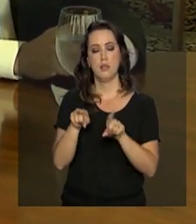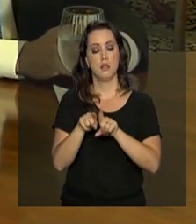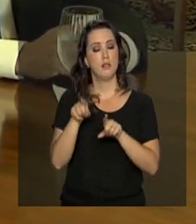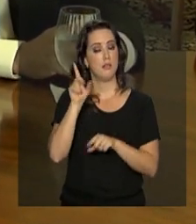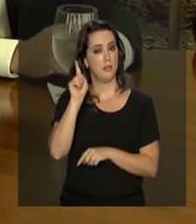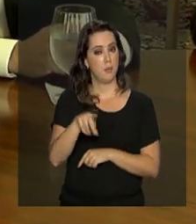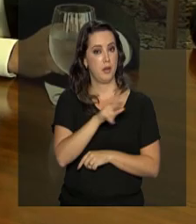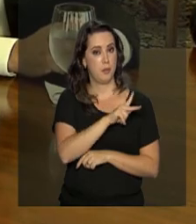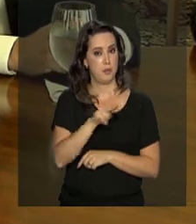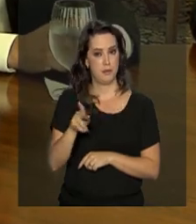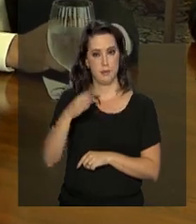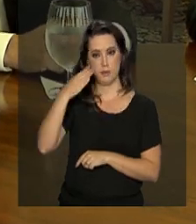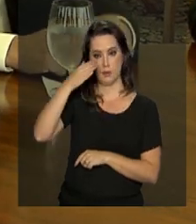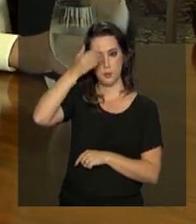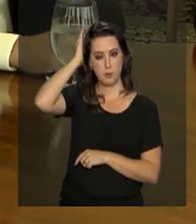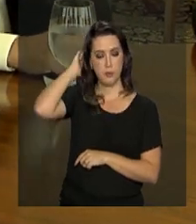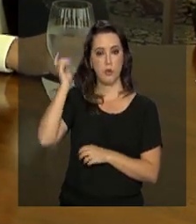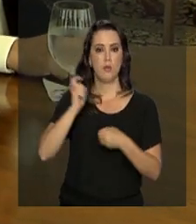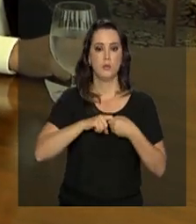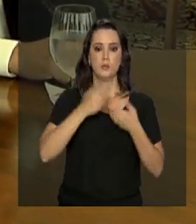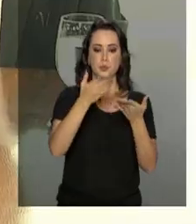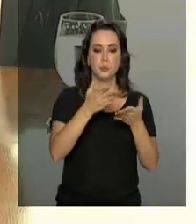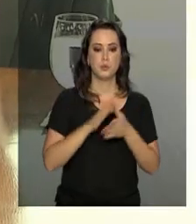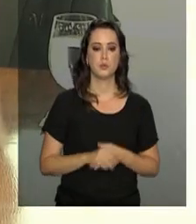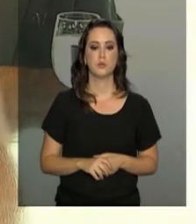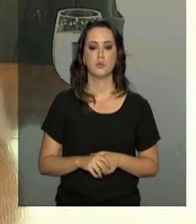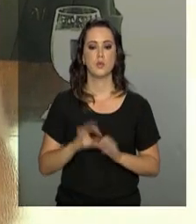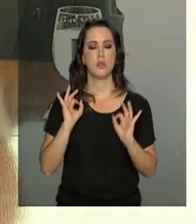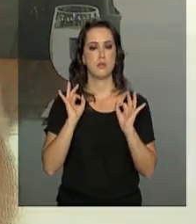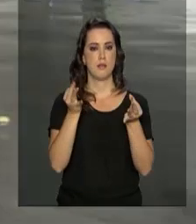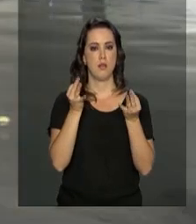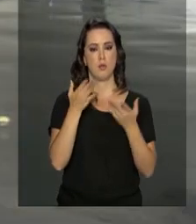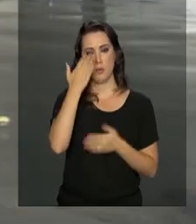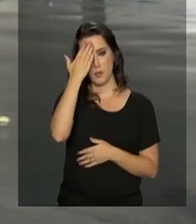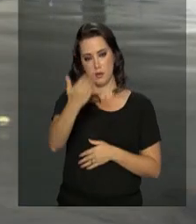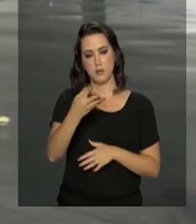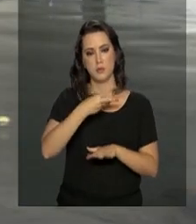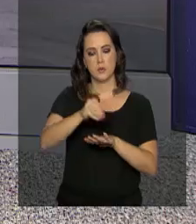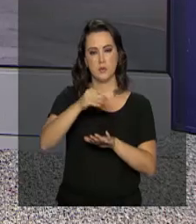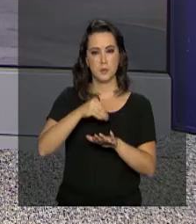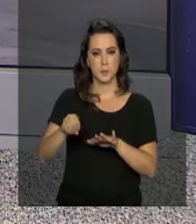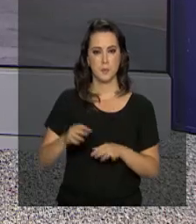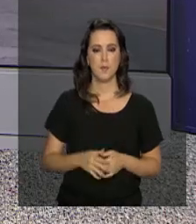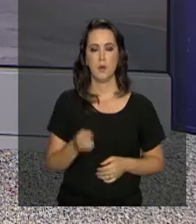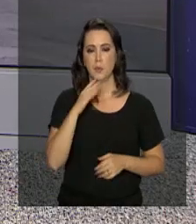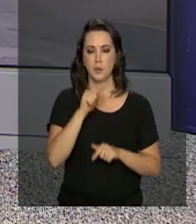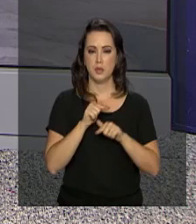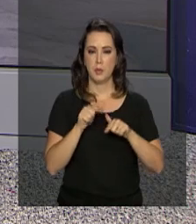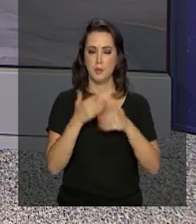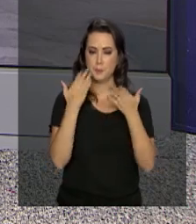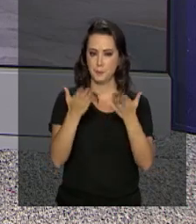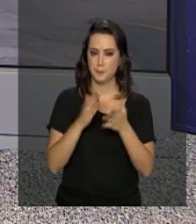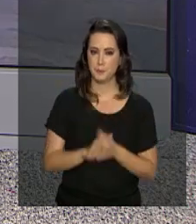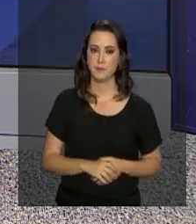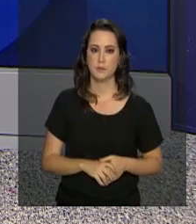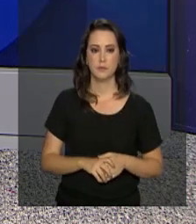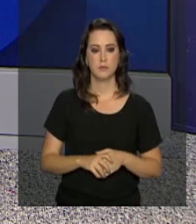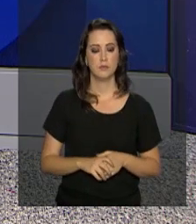presidente michel temer eu volto com você roberto tá certo pablo obrigado pelas informações bom trabalho